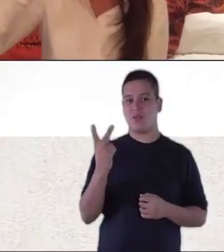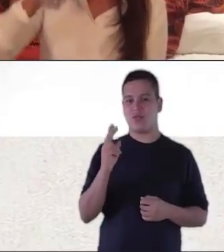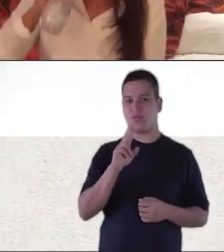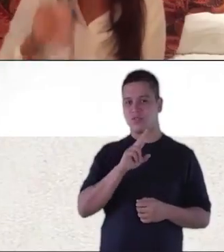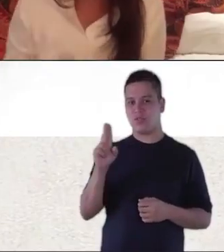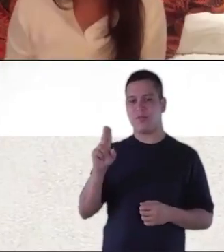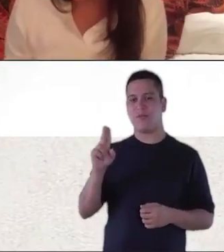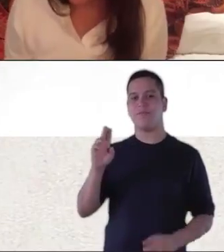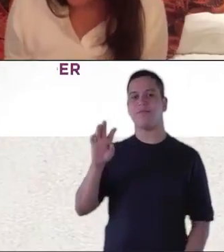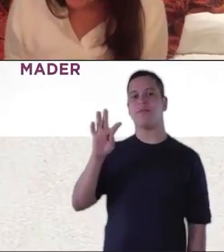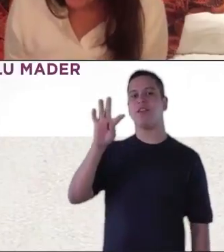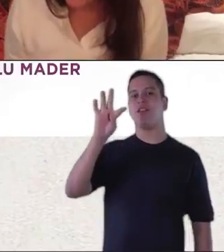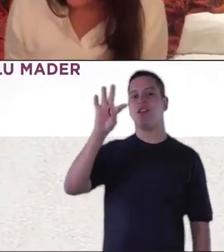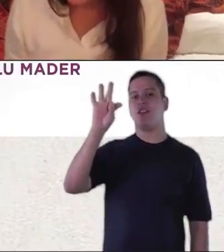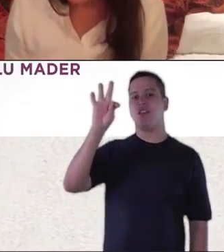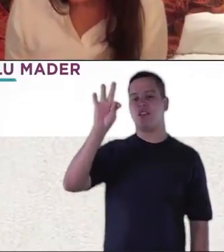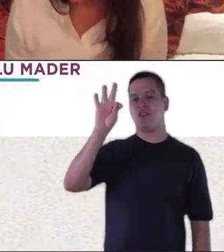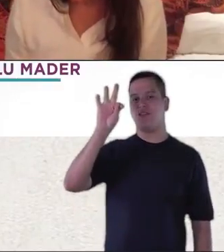Tony.